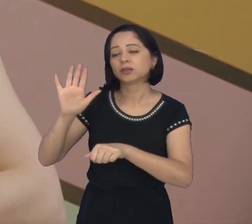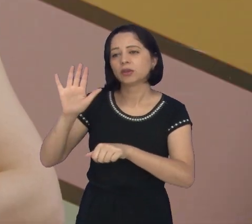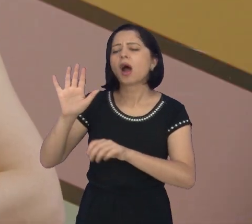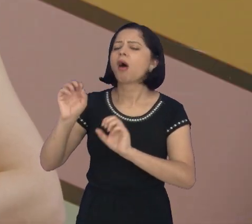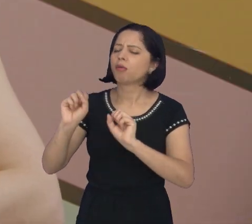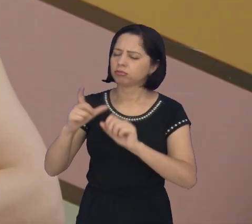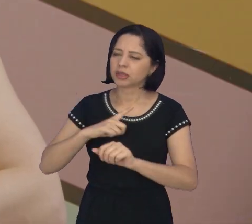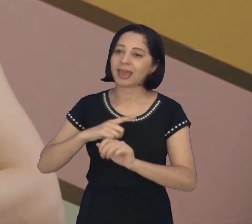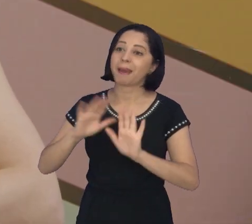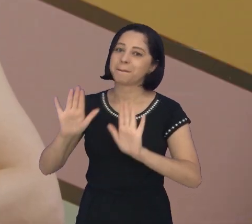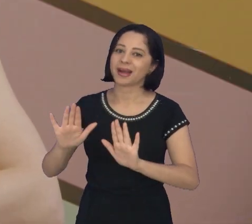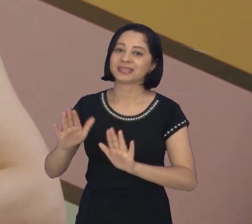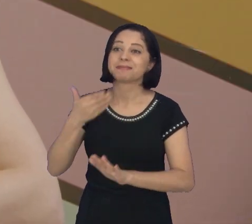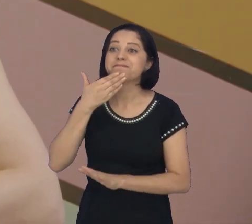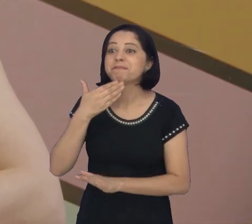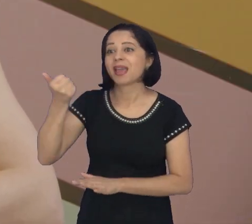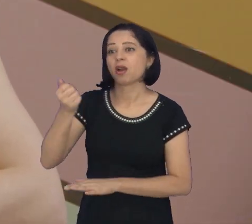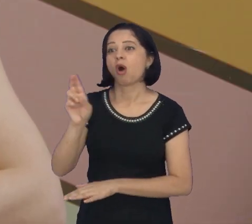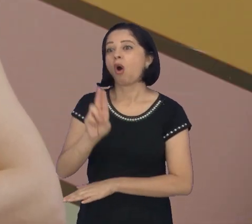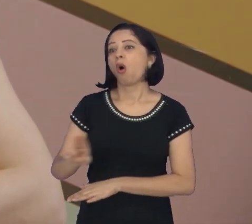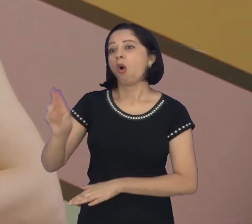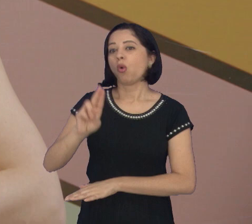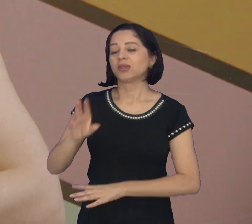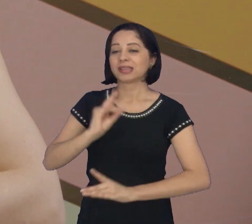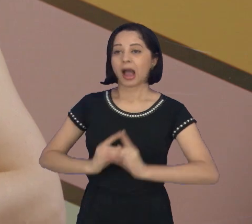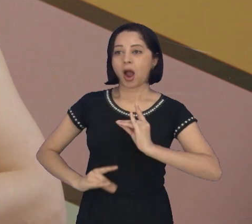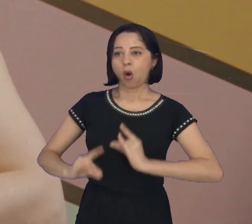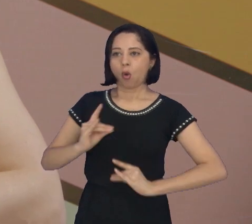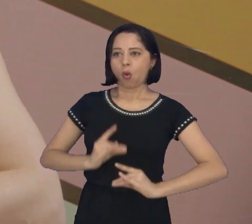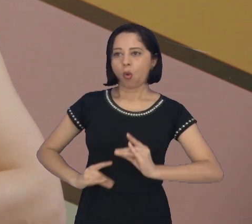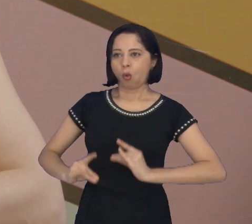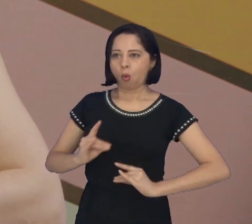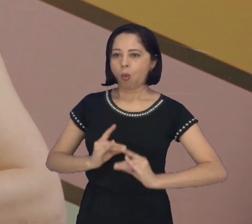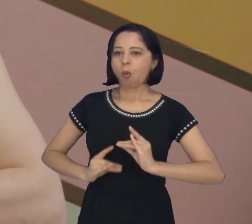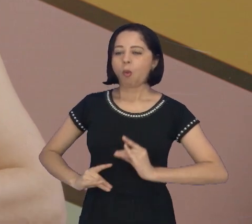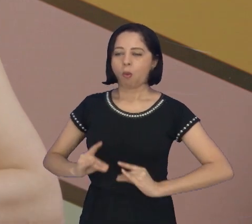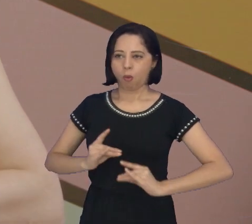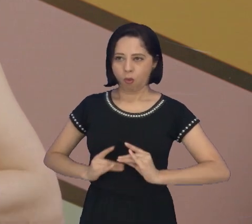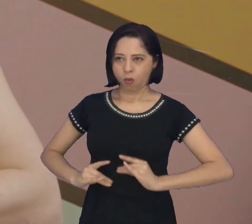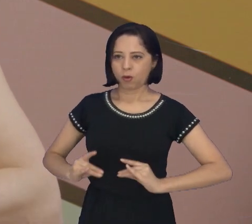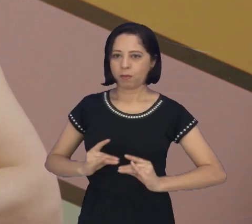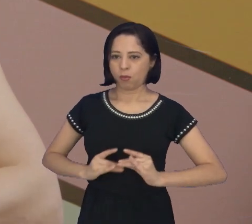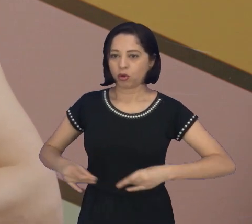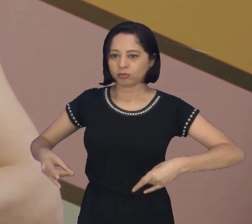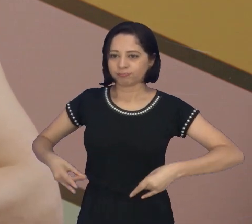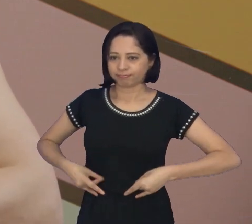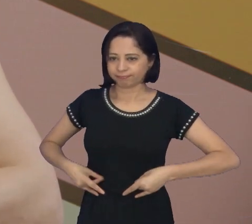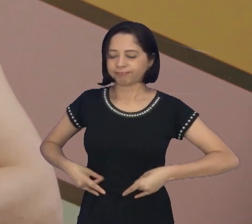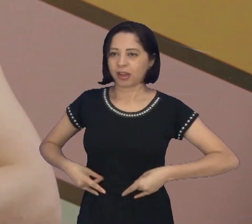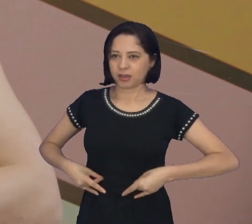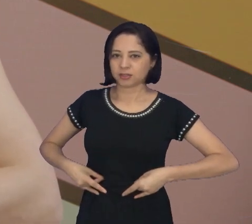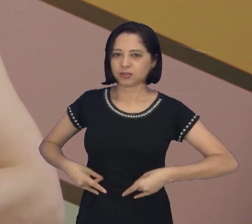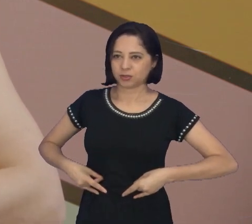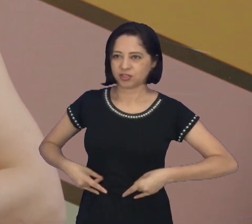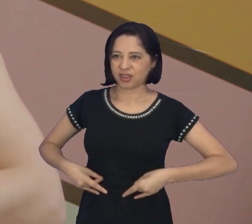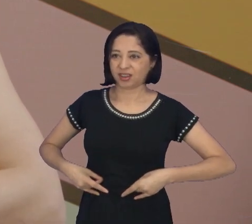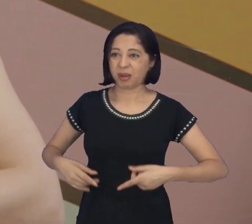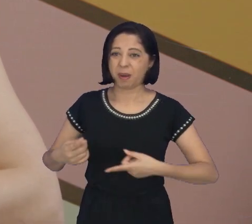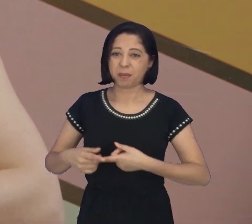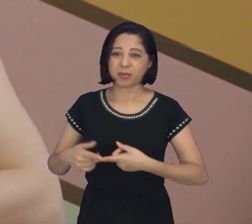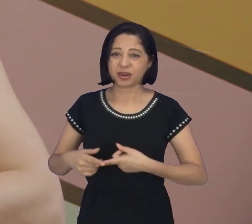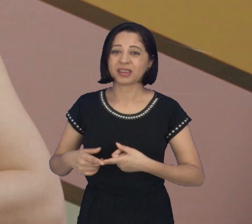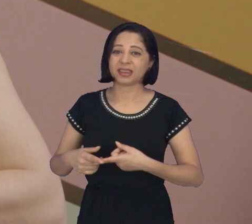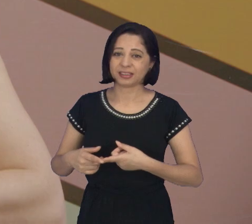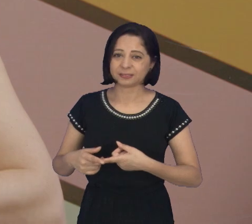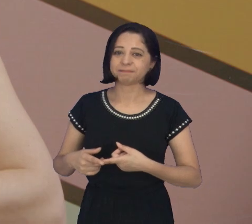forma mais eficaz de tratamento do sintoma é o estrogênio, é o hormônio. Tá As certo. outras formas, elas não têm tanta evidência científica que melhoram os